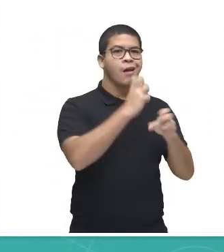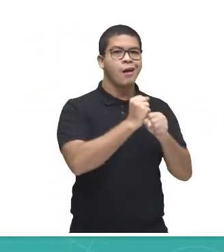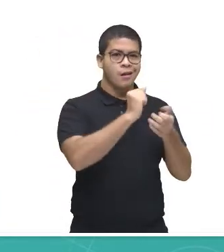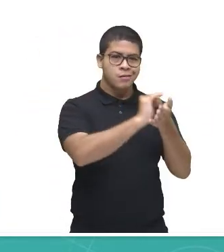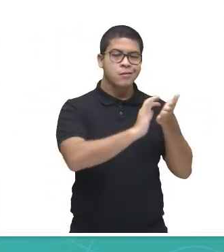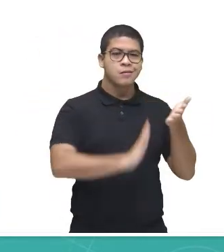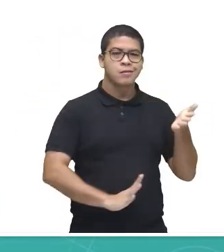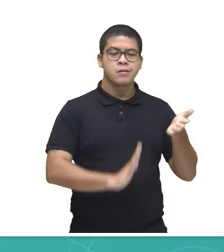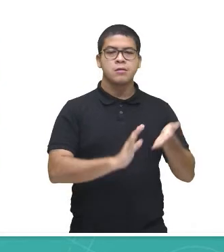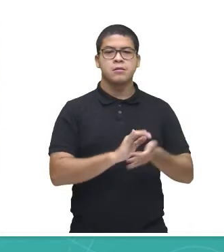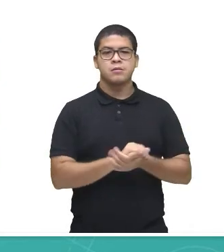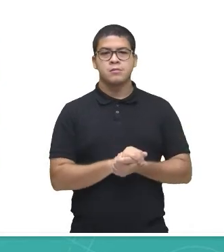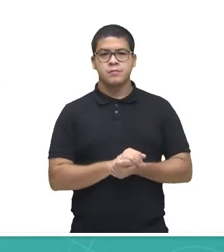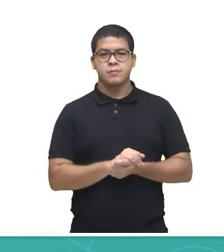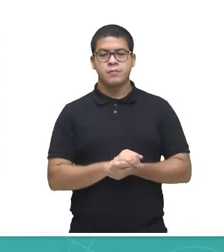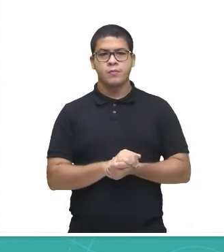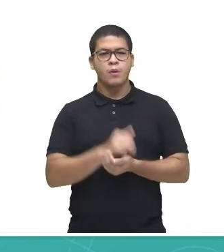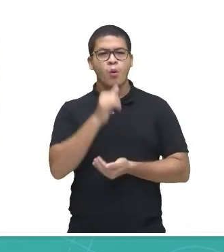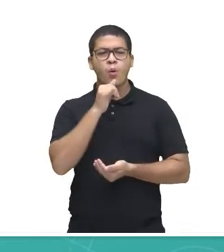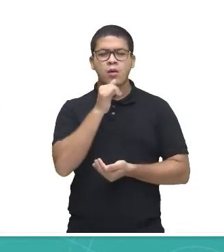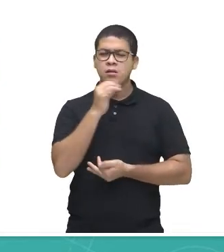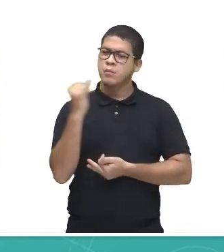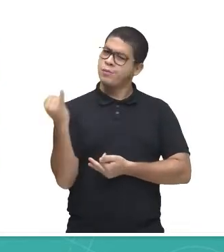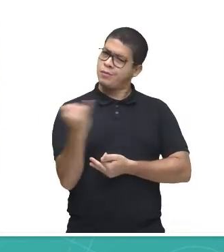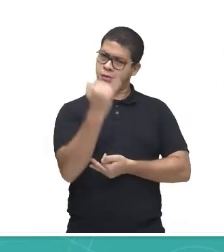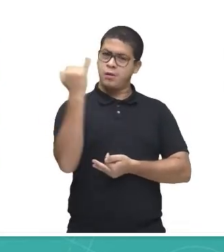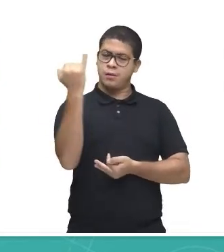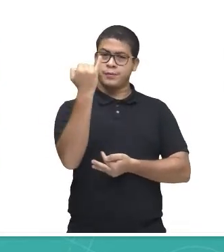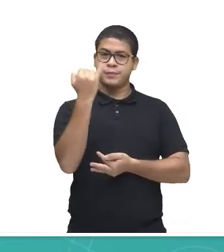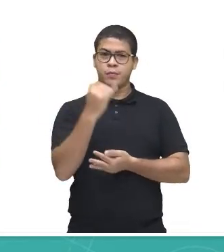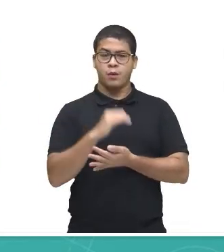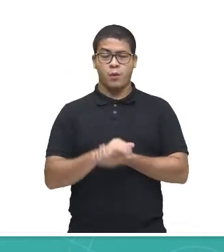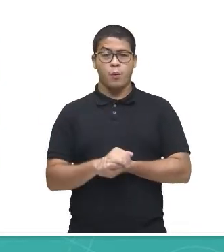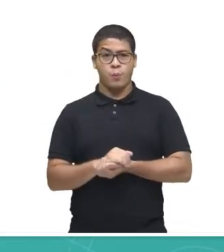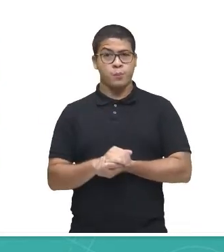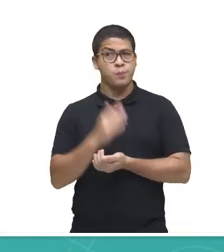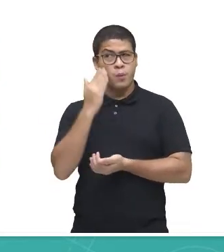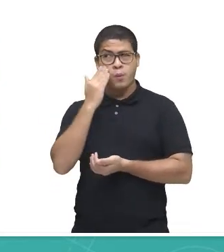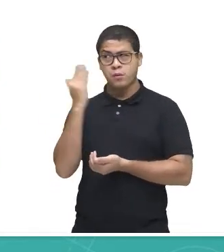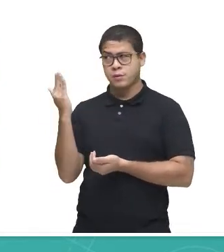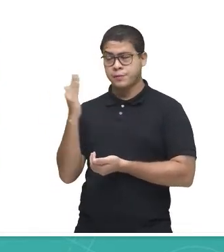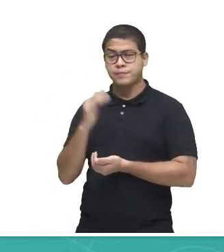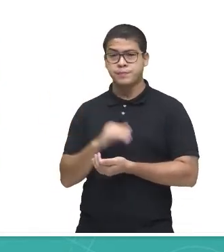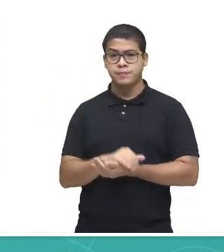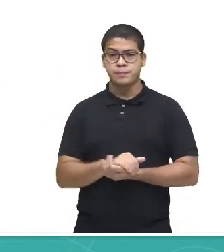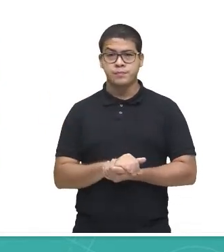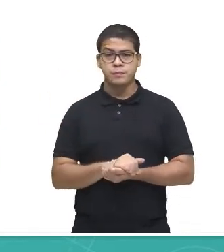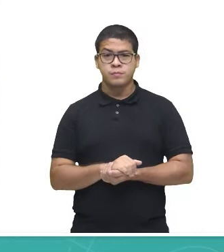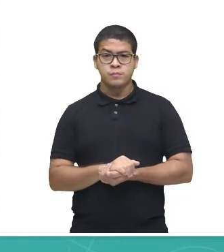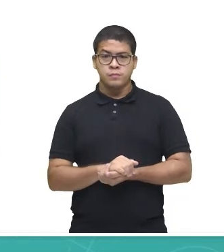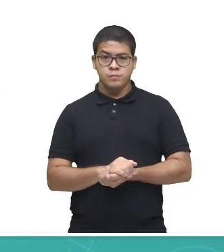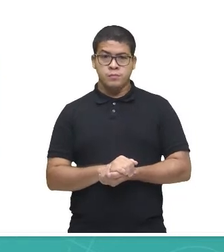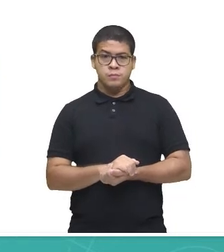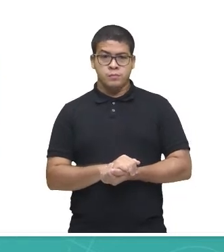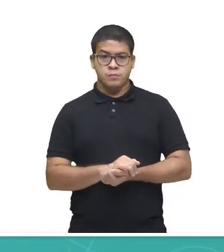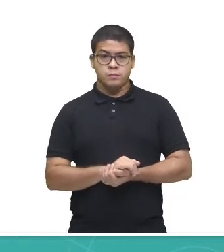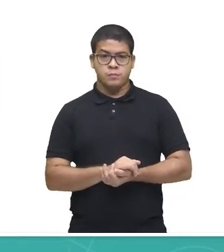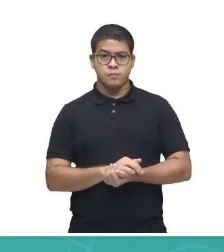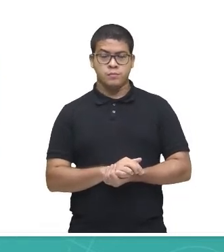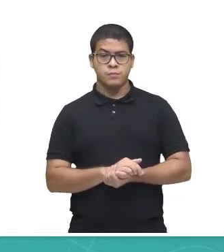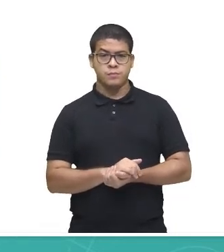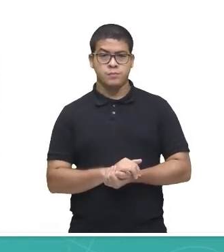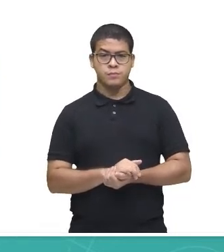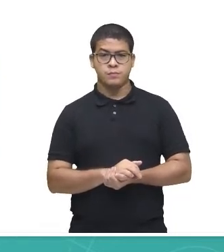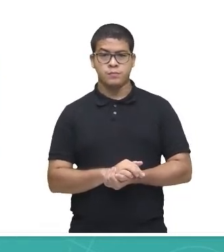mostrar aqui um exemplo bem importante. Vamos supor que eu tenha aqui essas duas retas, certo? E aqui eu tenho esse